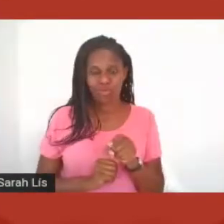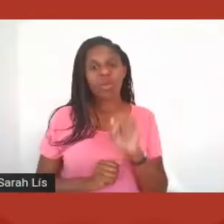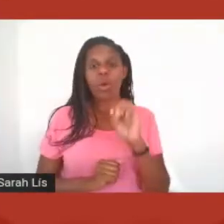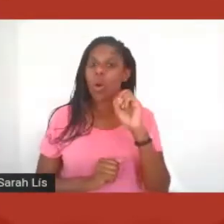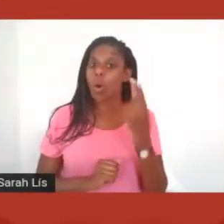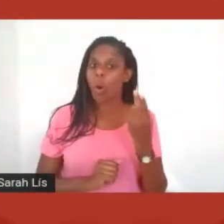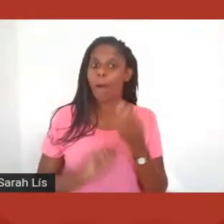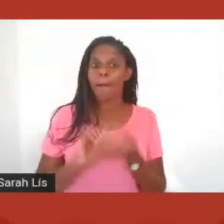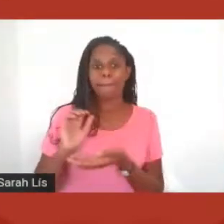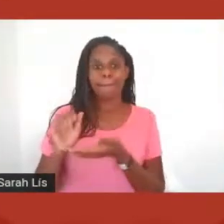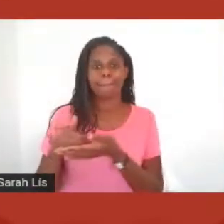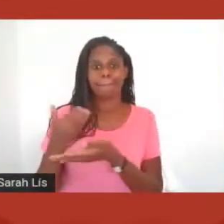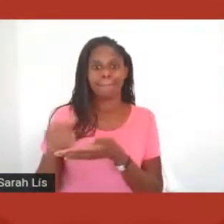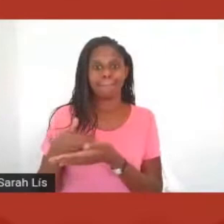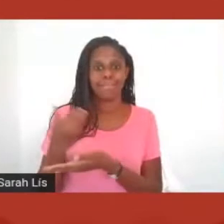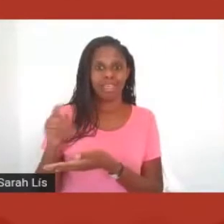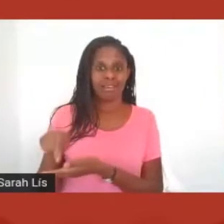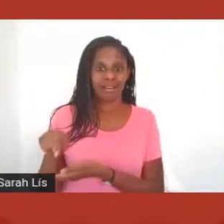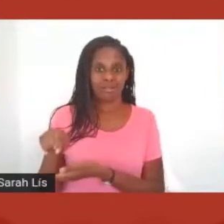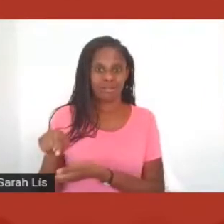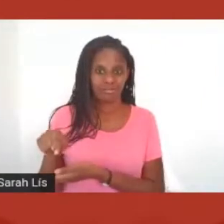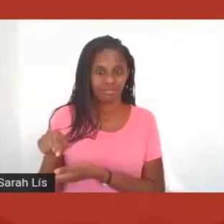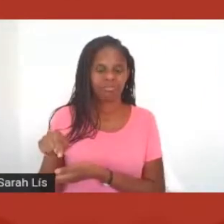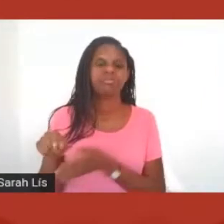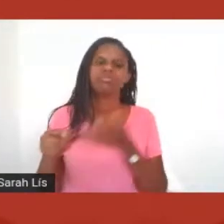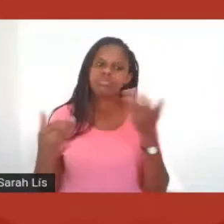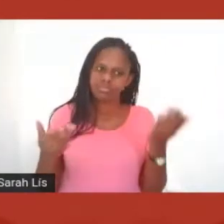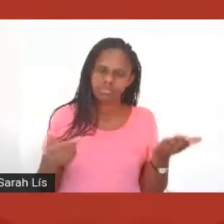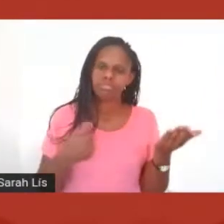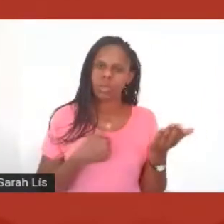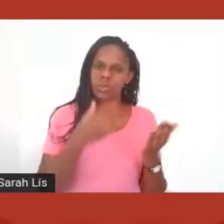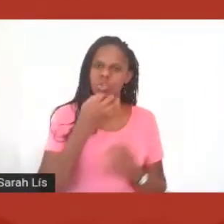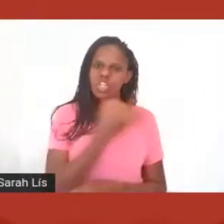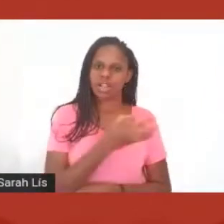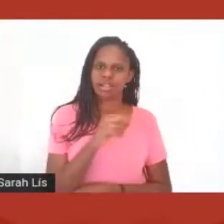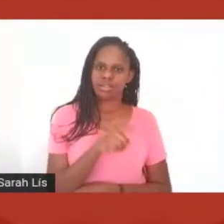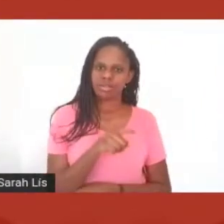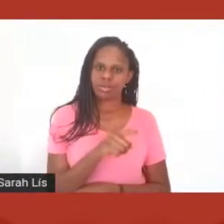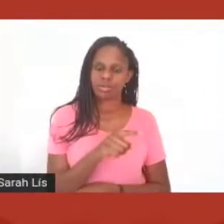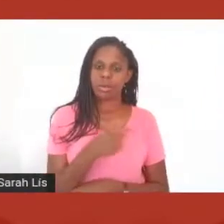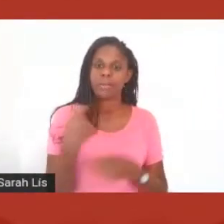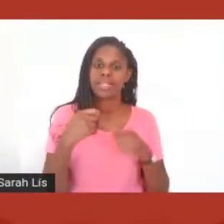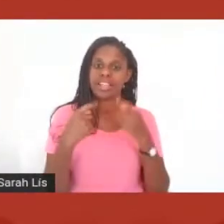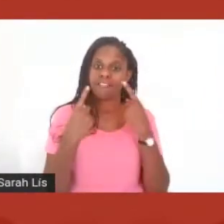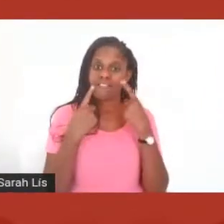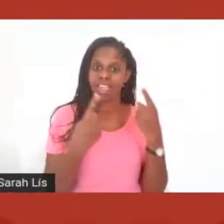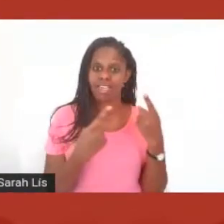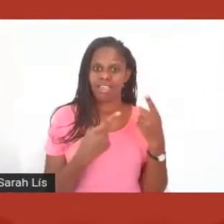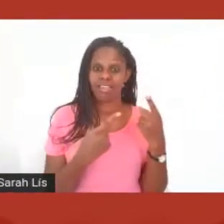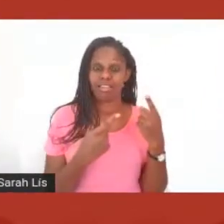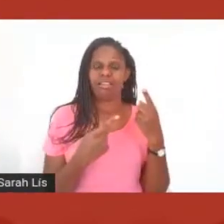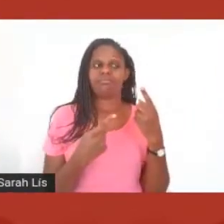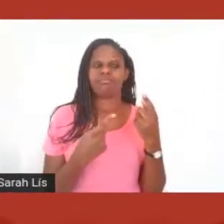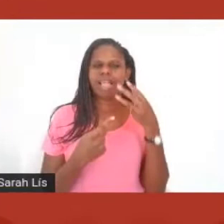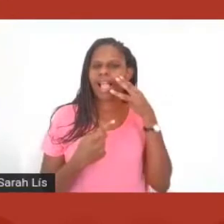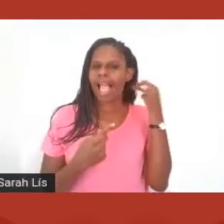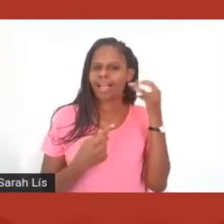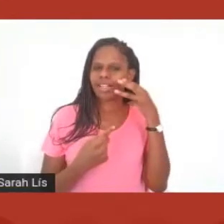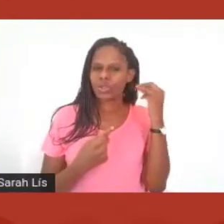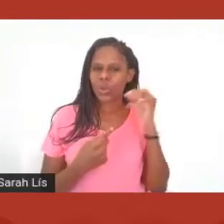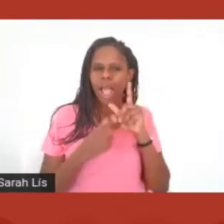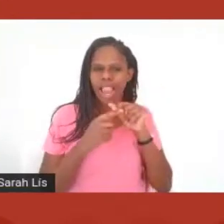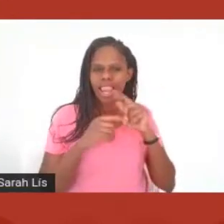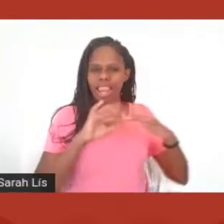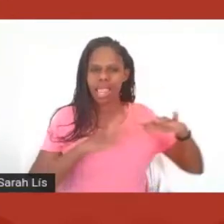Sim, foi isso que eu tinha sugerido ali, né? A gente tem que verificar se o gato é líquido. Para isso, a gente precisa saber as características